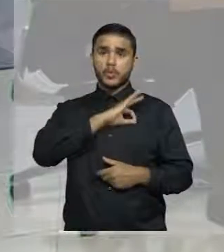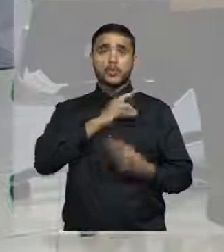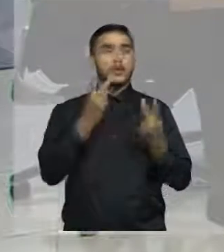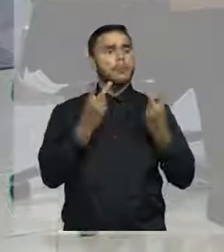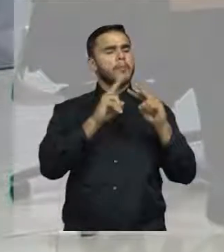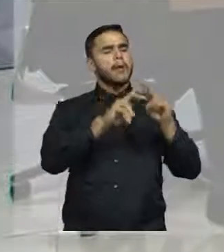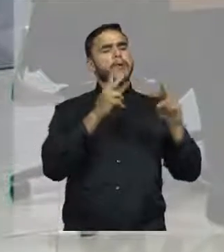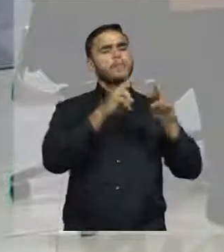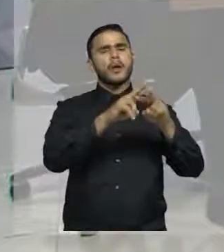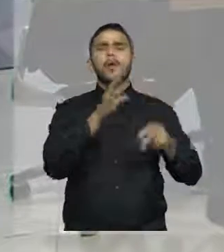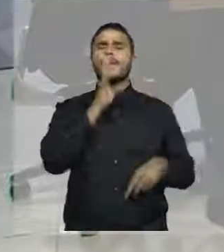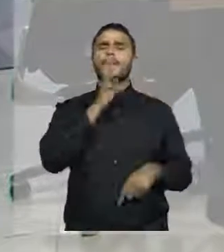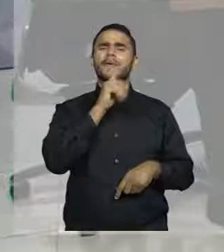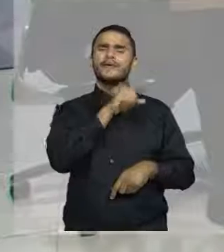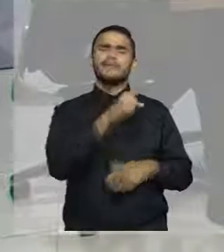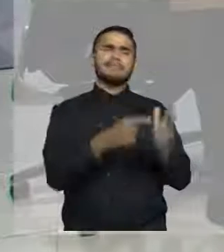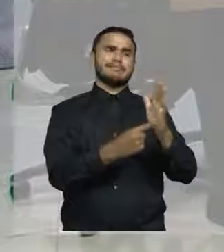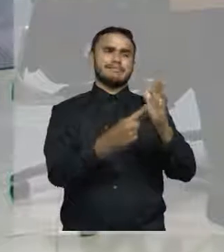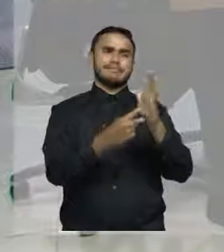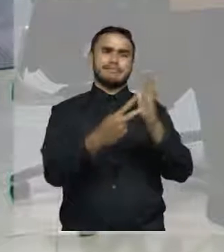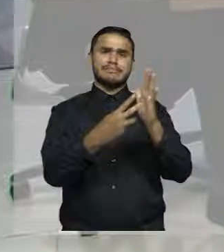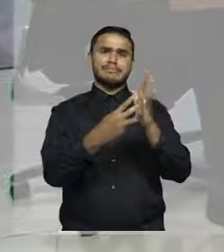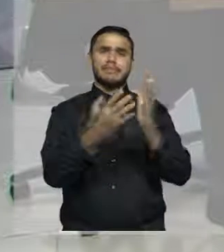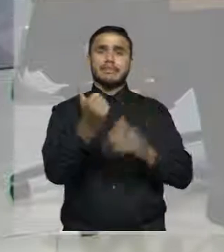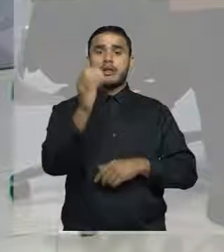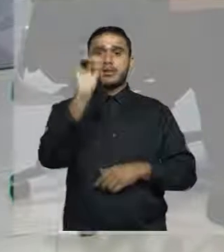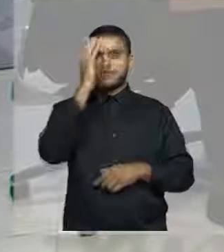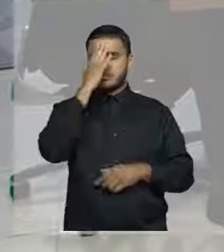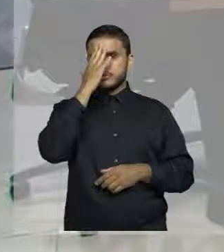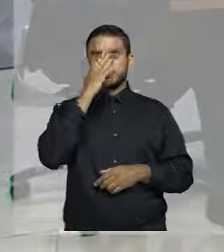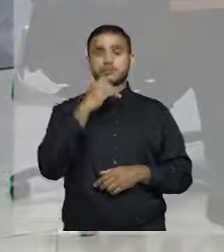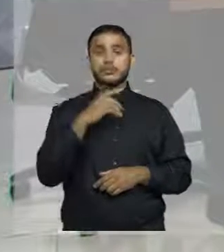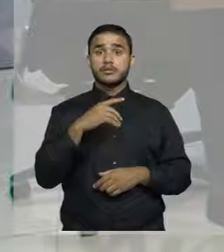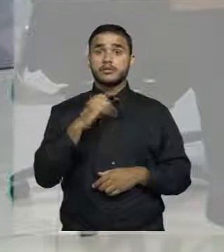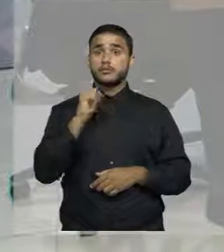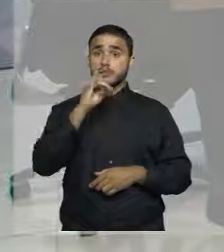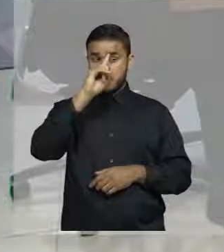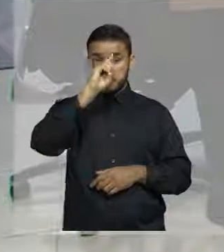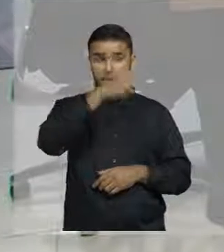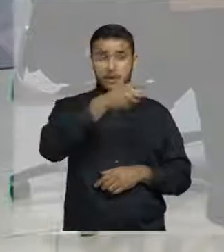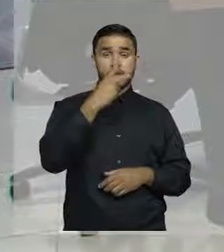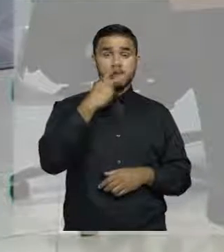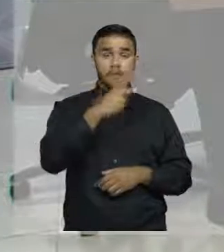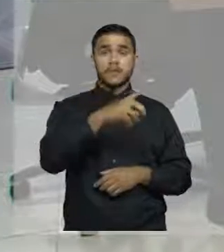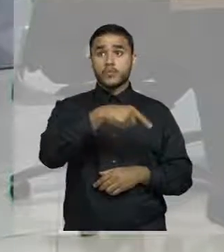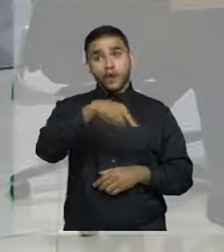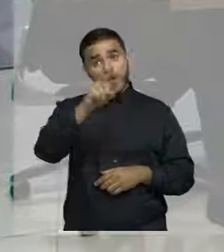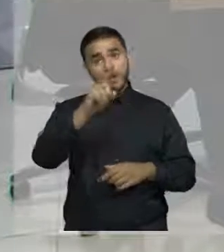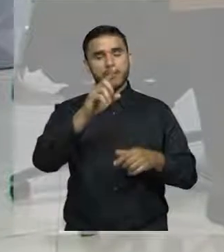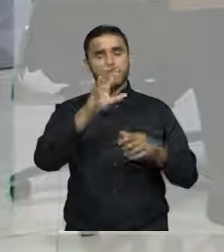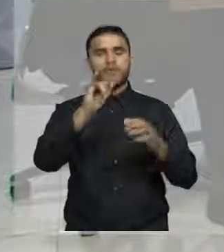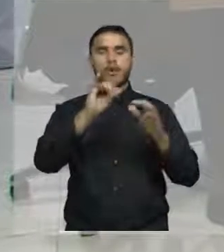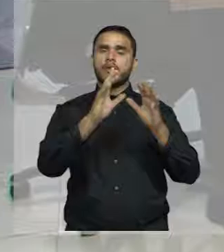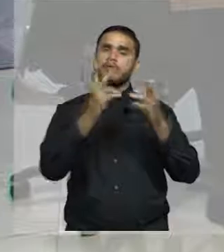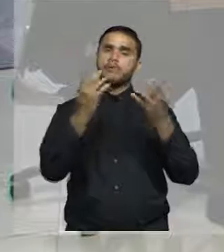preso dezenas de vezes. Então, quando ele vai sair, o chefe diz, você lá fora vai queimar, vai explodir. Então, criou-se um sistema, uma organização,